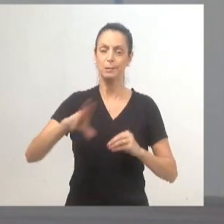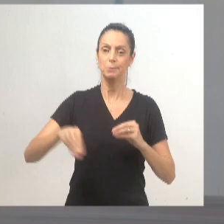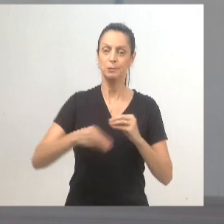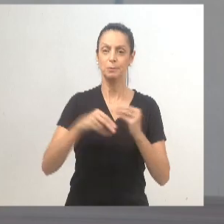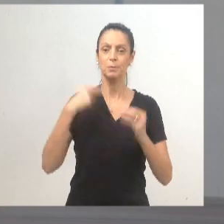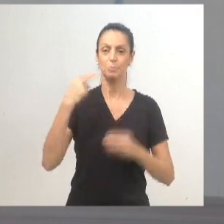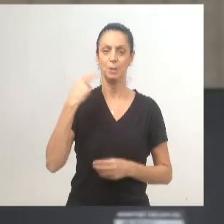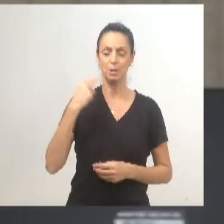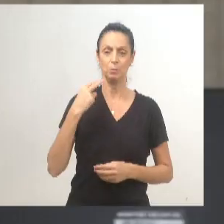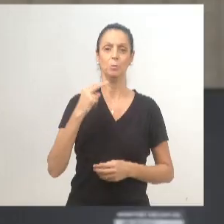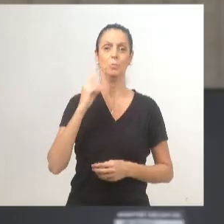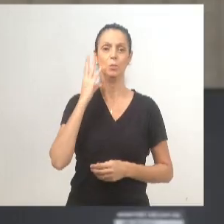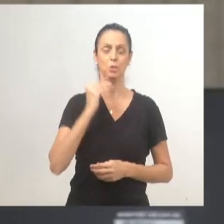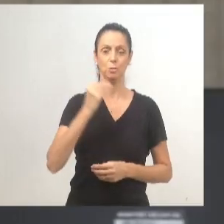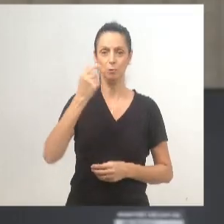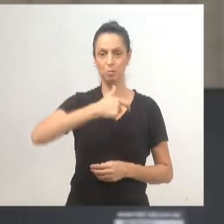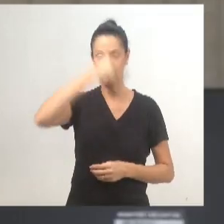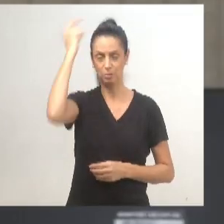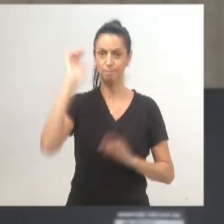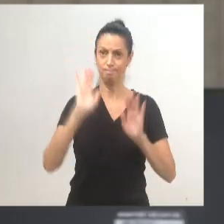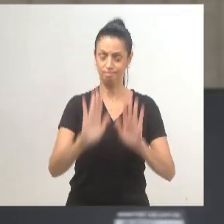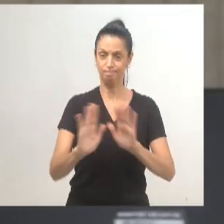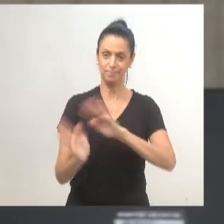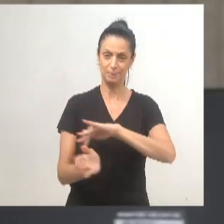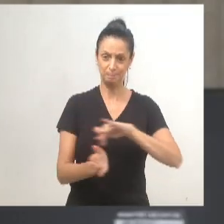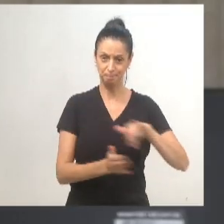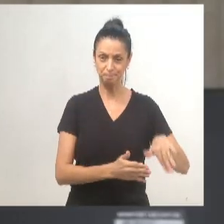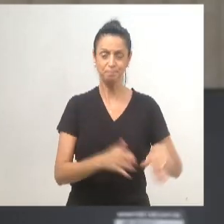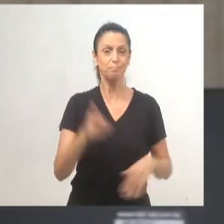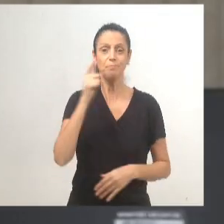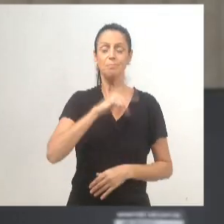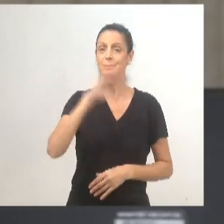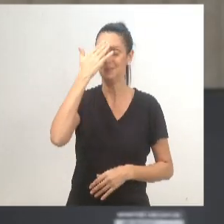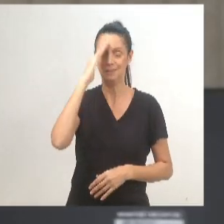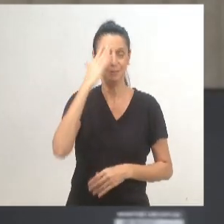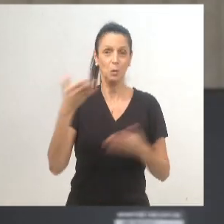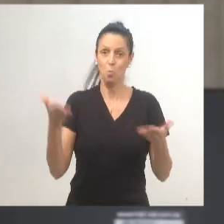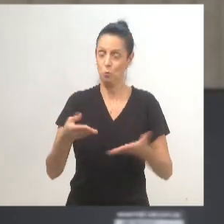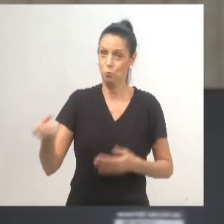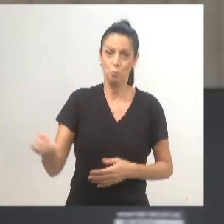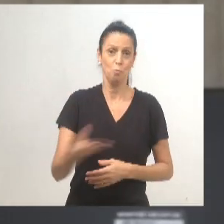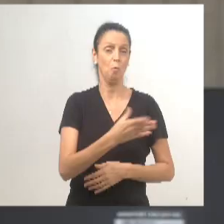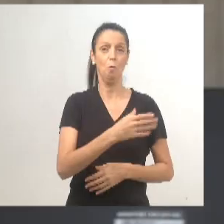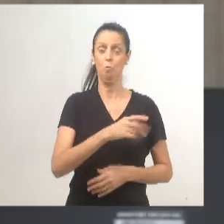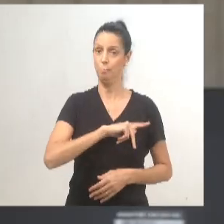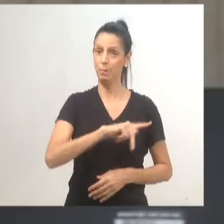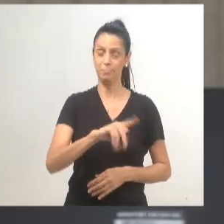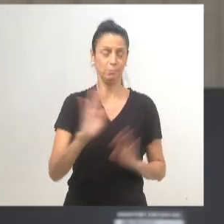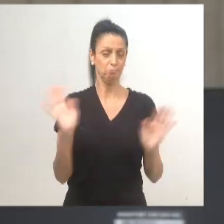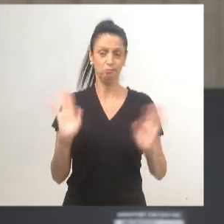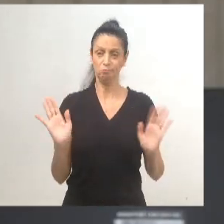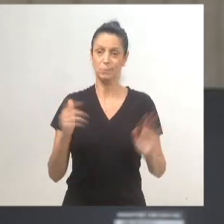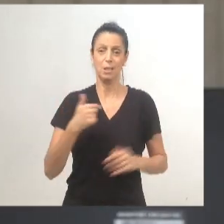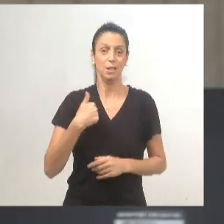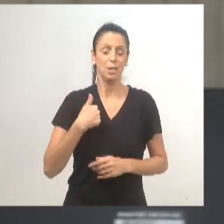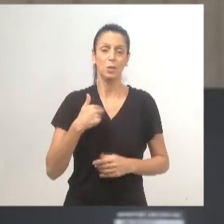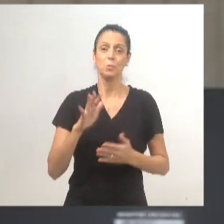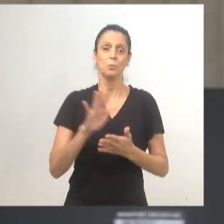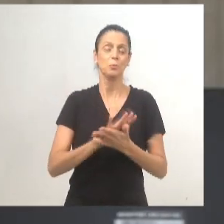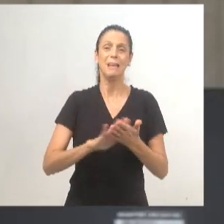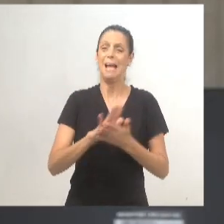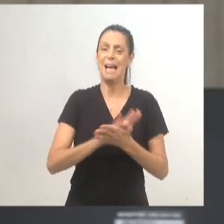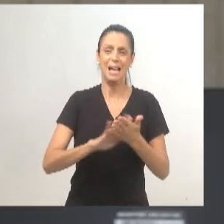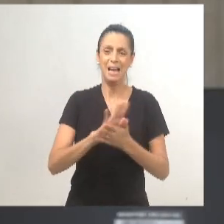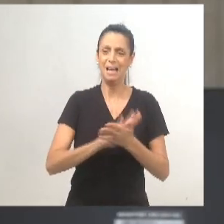vereadora Adriana. Vereador, eu também não consigo entender muito essa questão do atual governo. Aqui eu não faço parte de diretório, nem